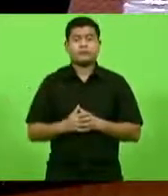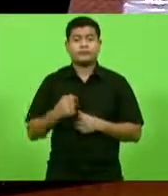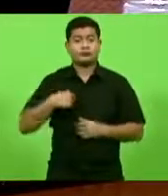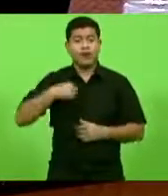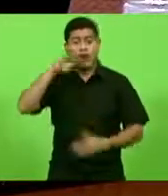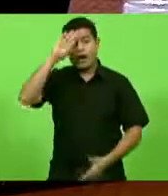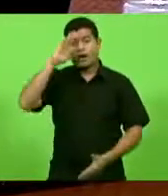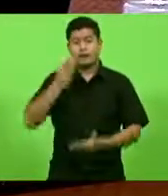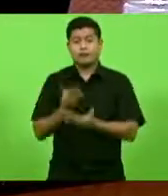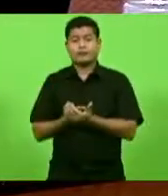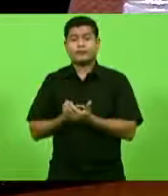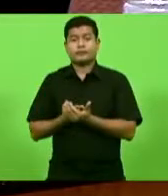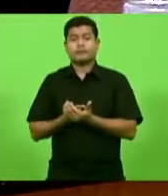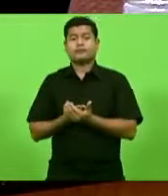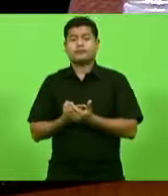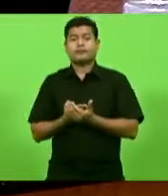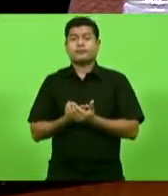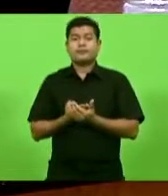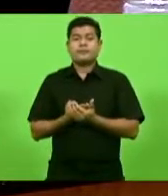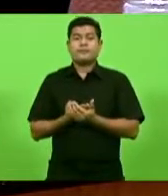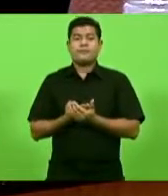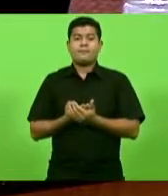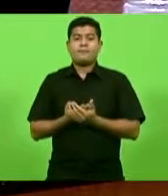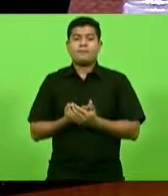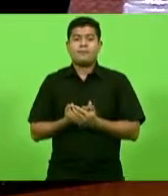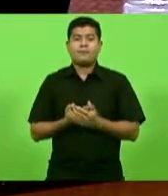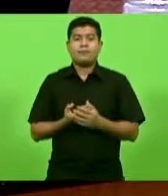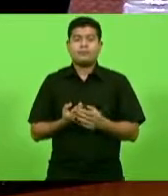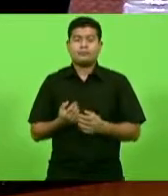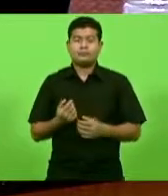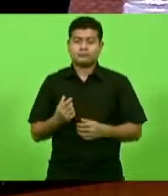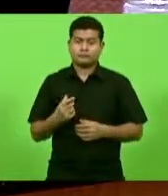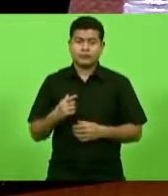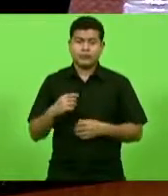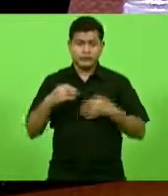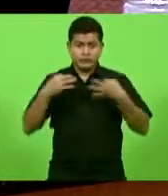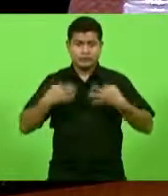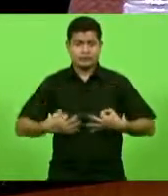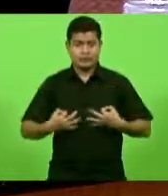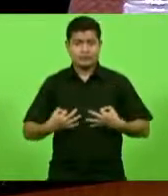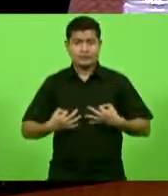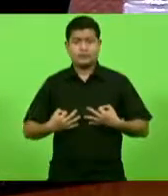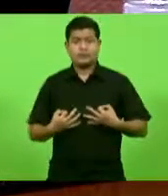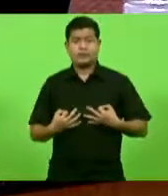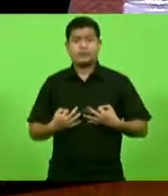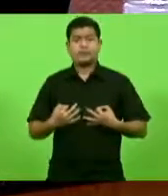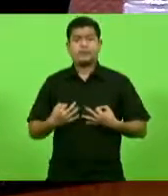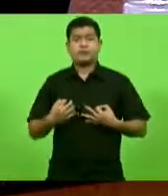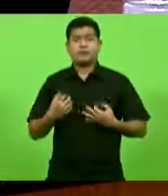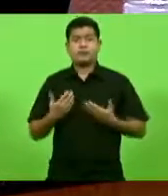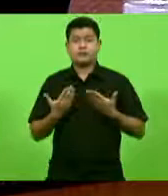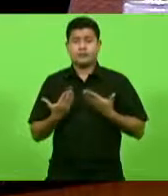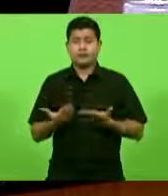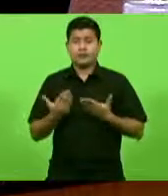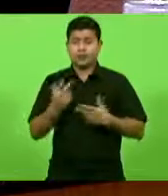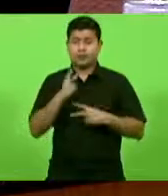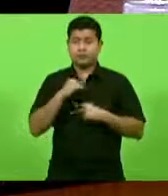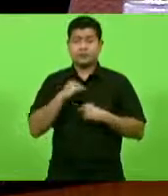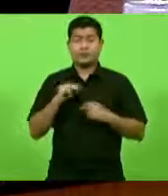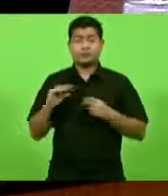acreditamos que fizemos uma justiça meritória, incluindo